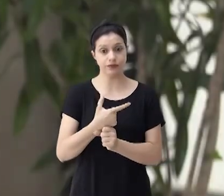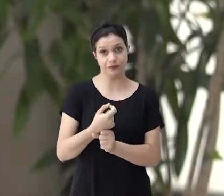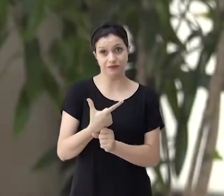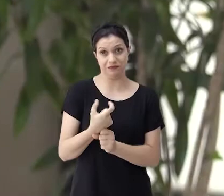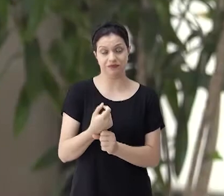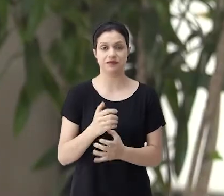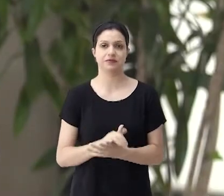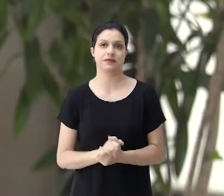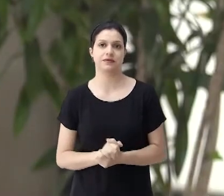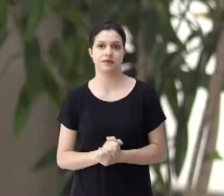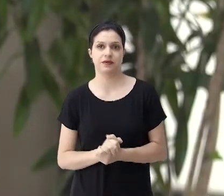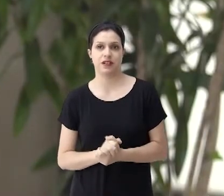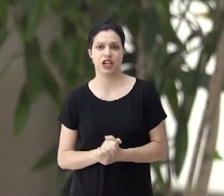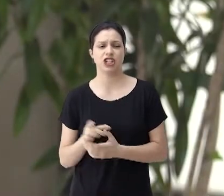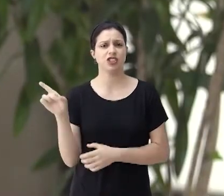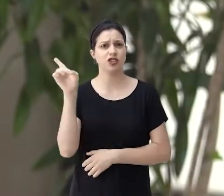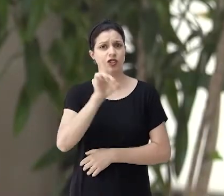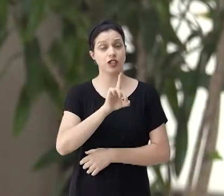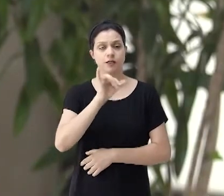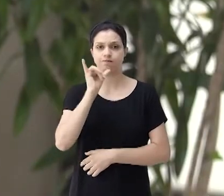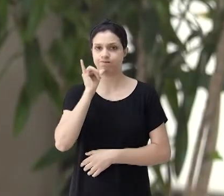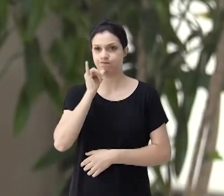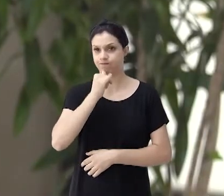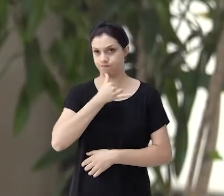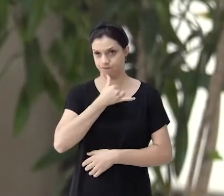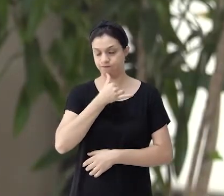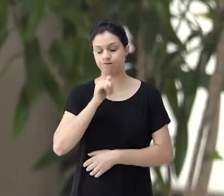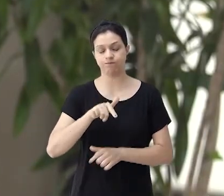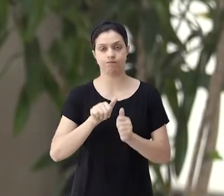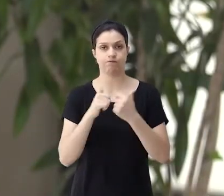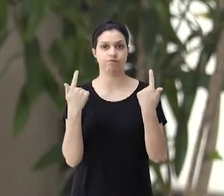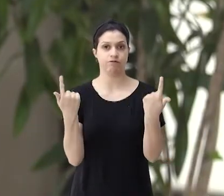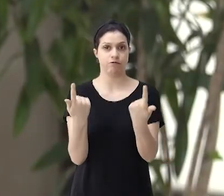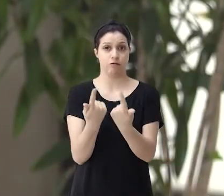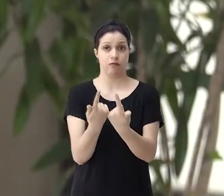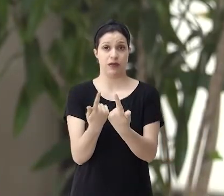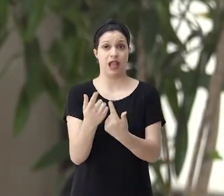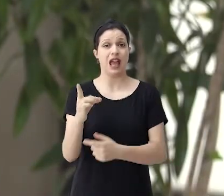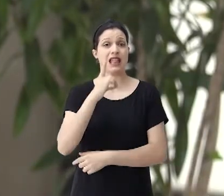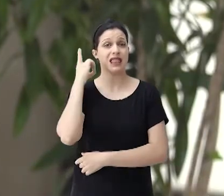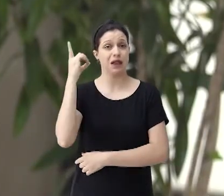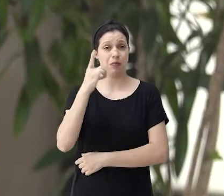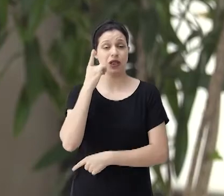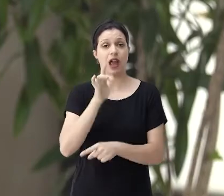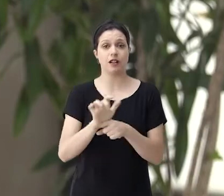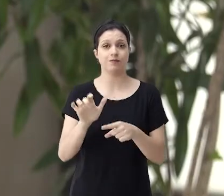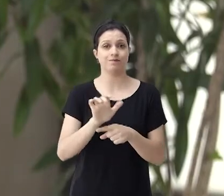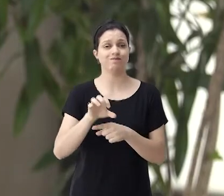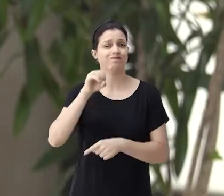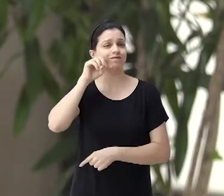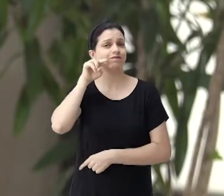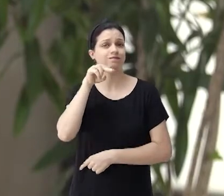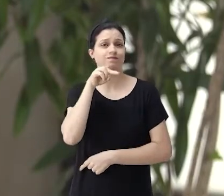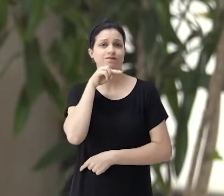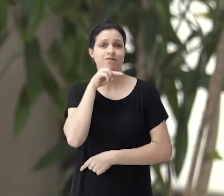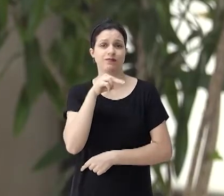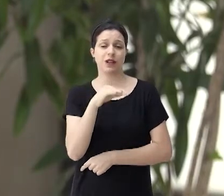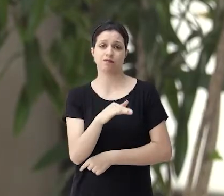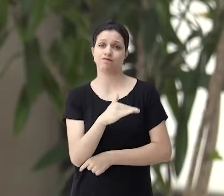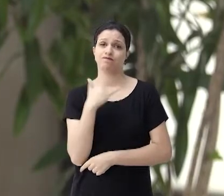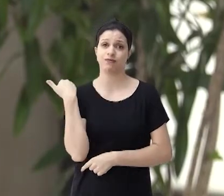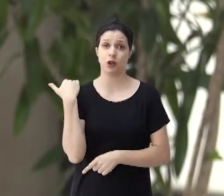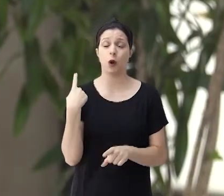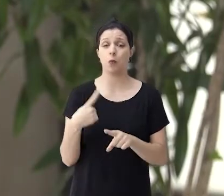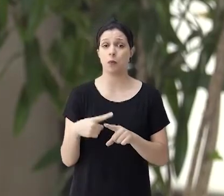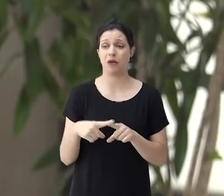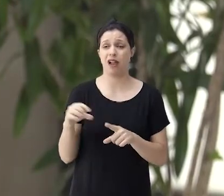13 de novembro de 2020. Um dia de tristeza para Alemes. o deputado estadual Onevan de